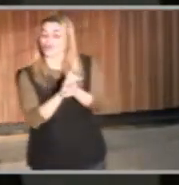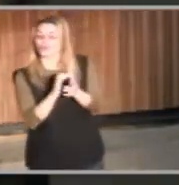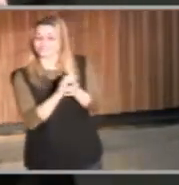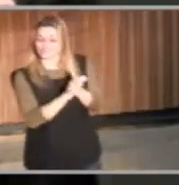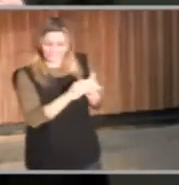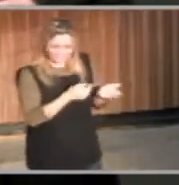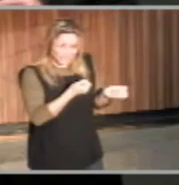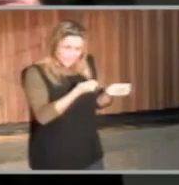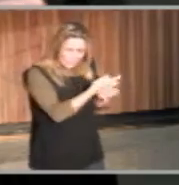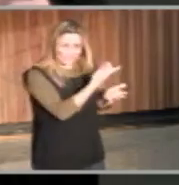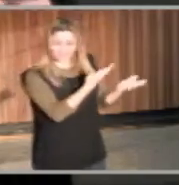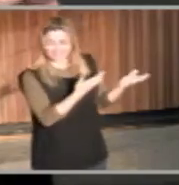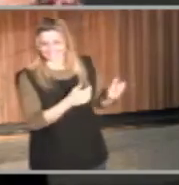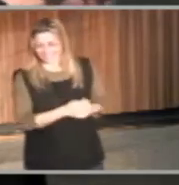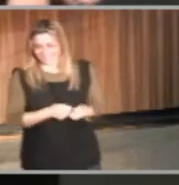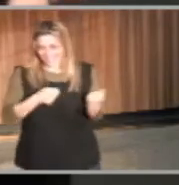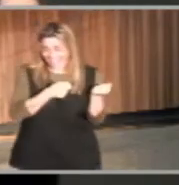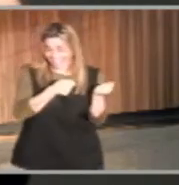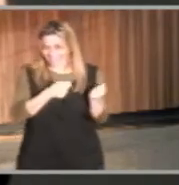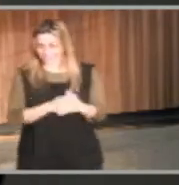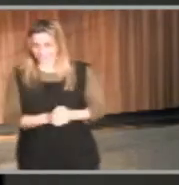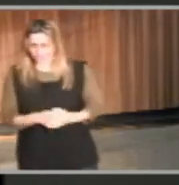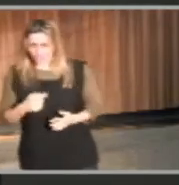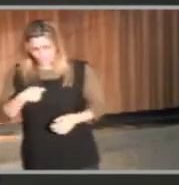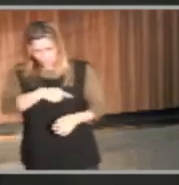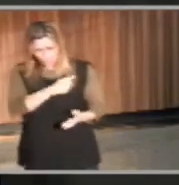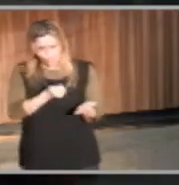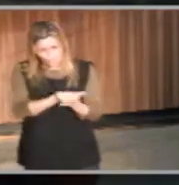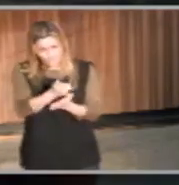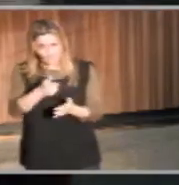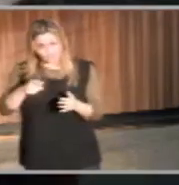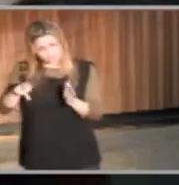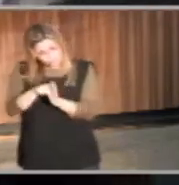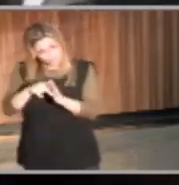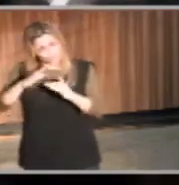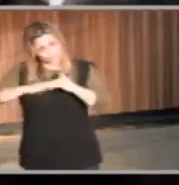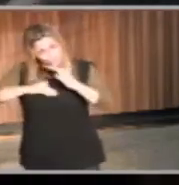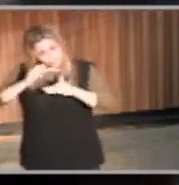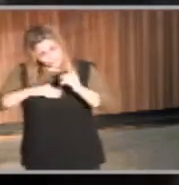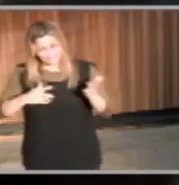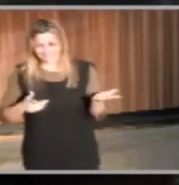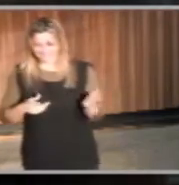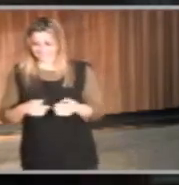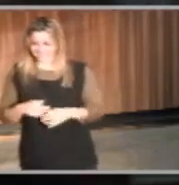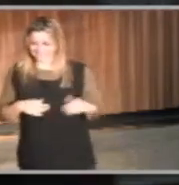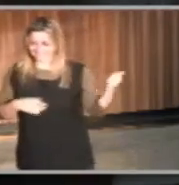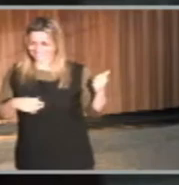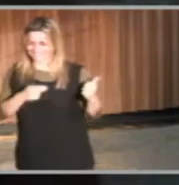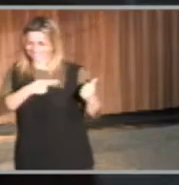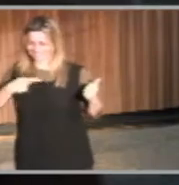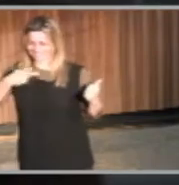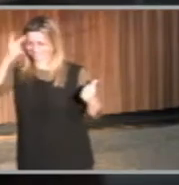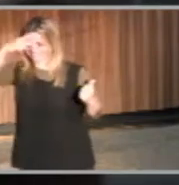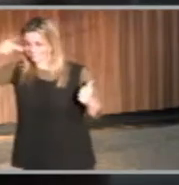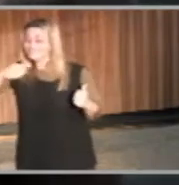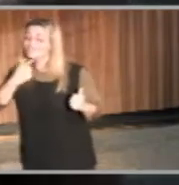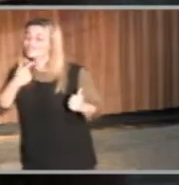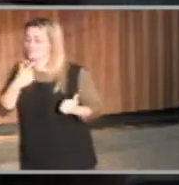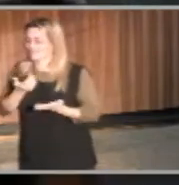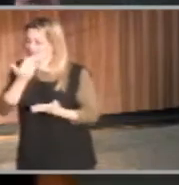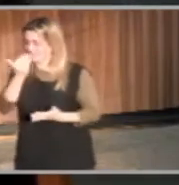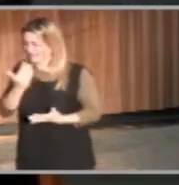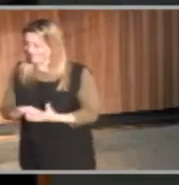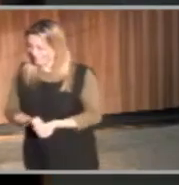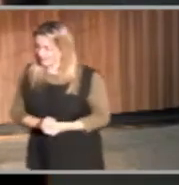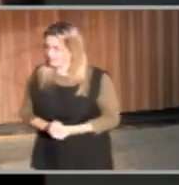tá bom. Eu vou comprar para construção. Tá bom. Terceira coisa que eu queria falar. Todos os homens,